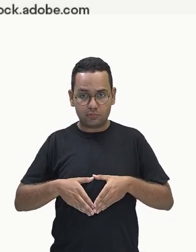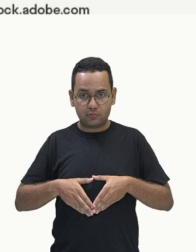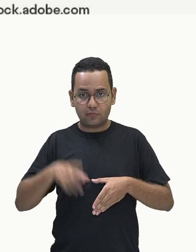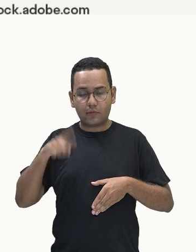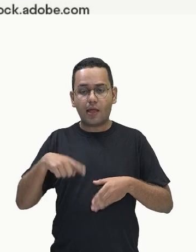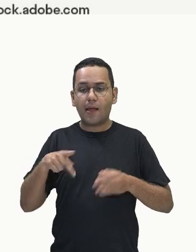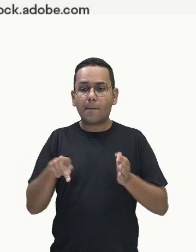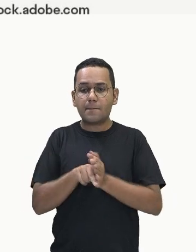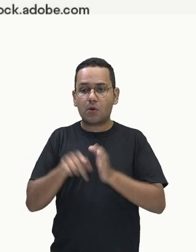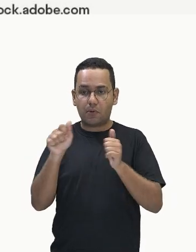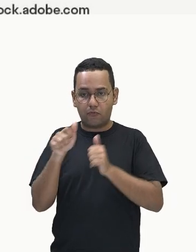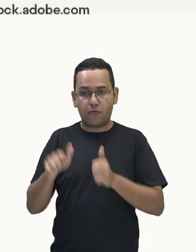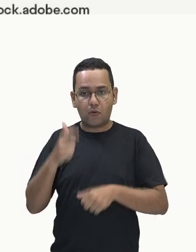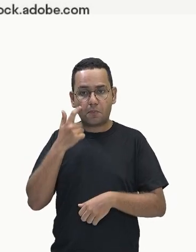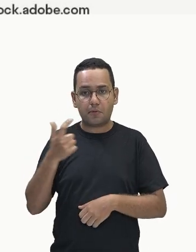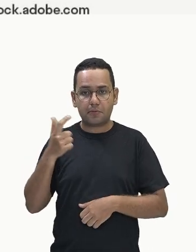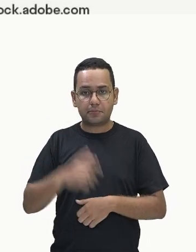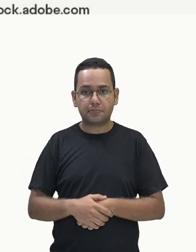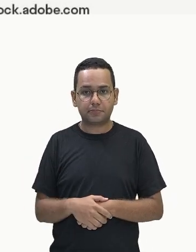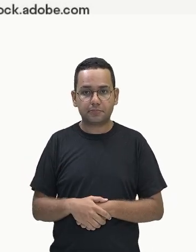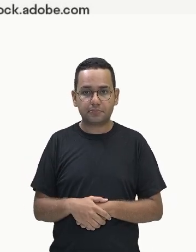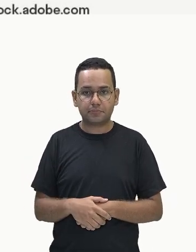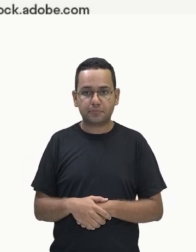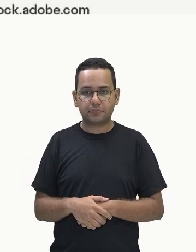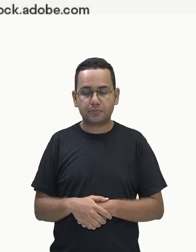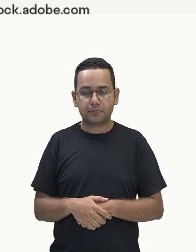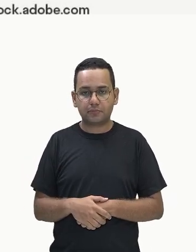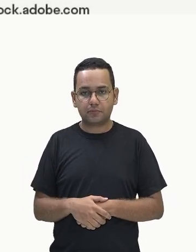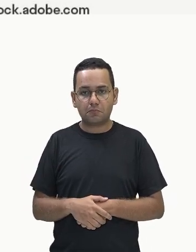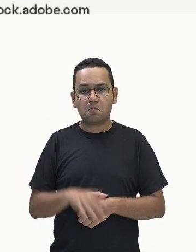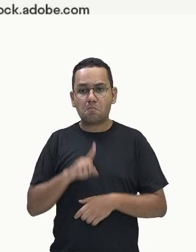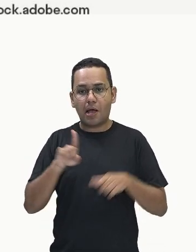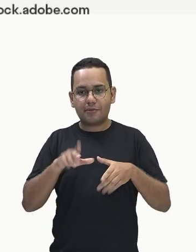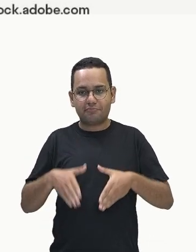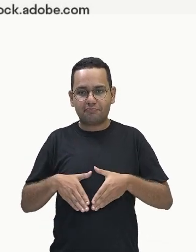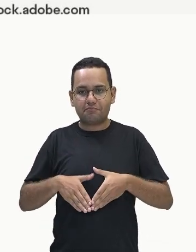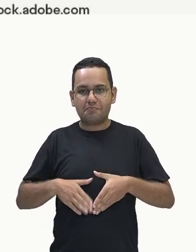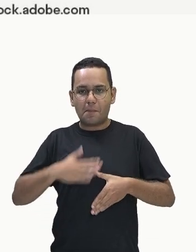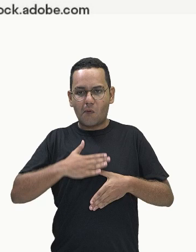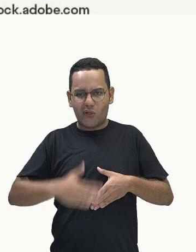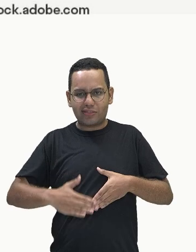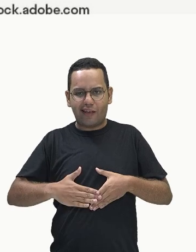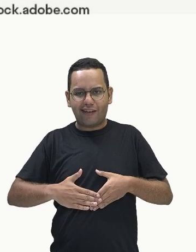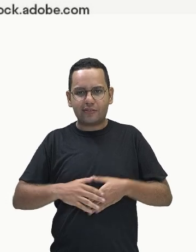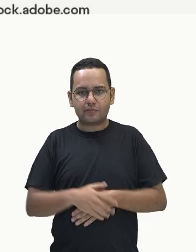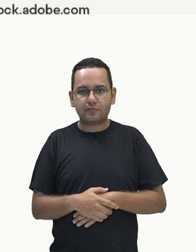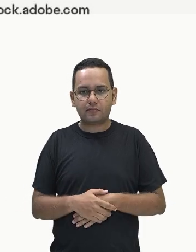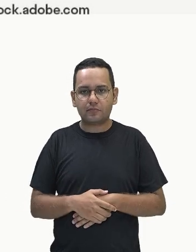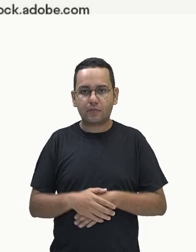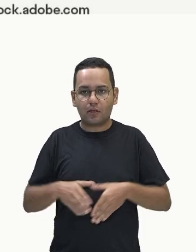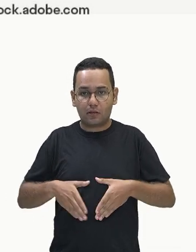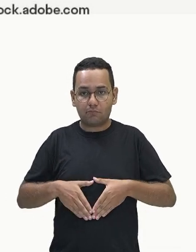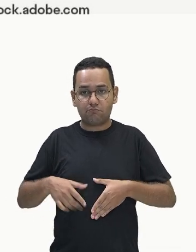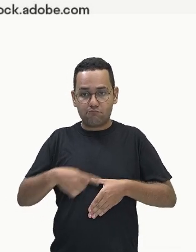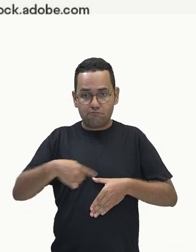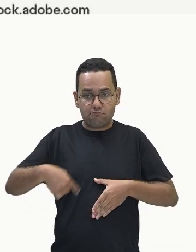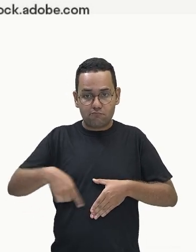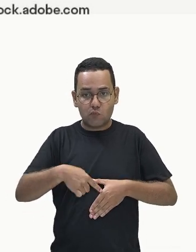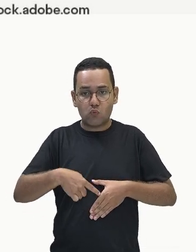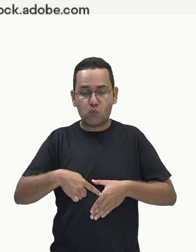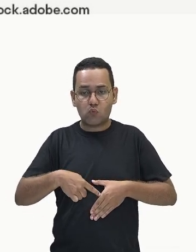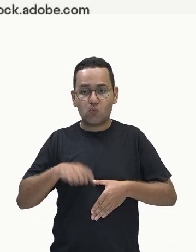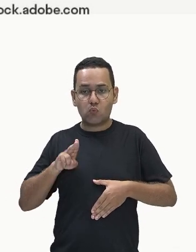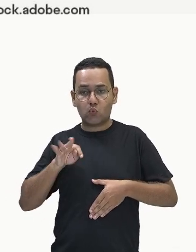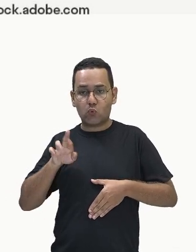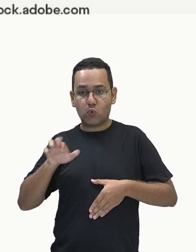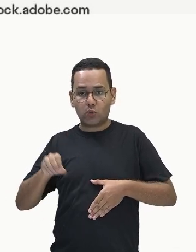seria a visão, né, do útero cortado, tá bom? Então aqui está localizado o útero e bem aqui no